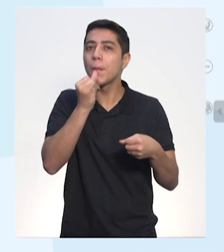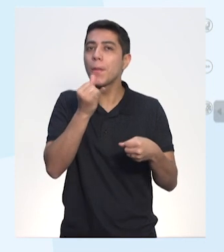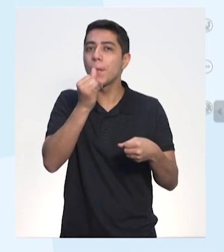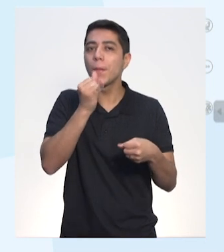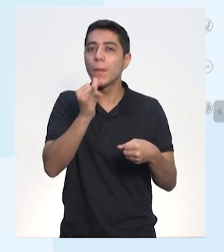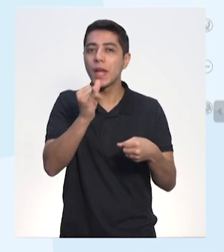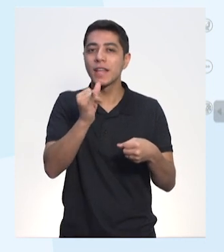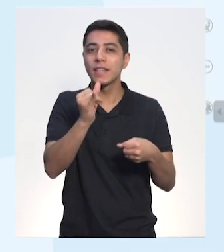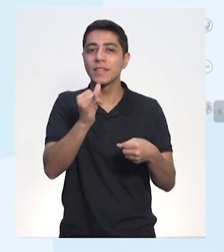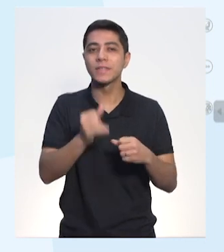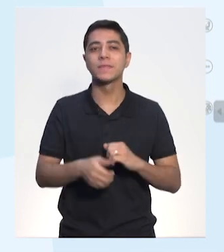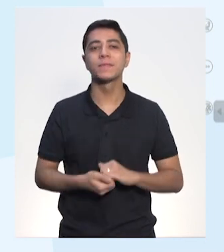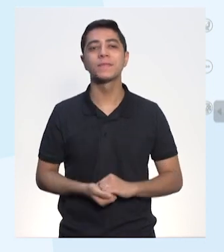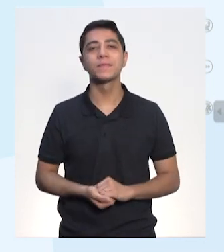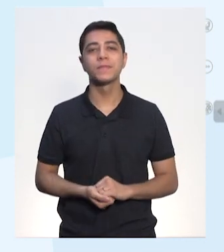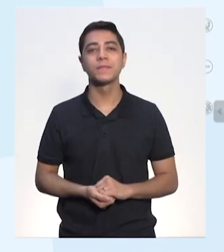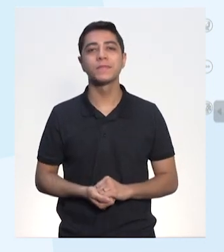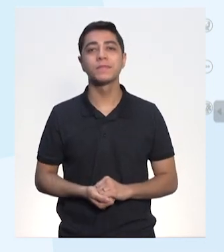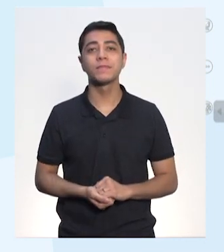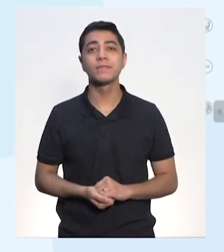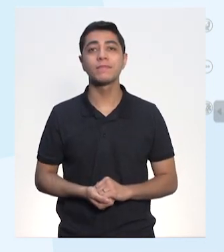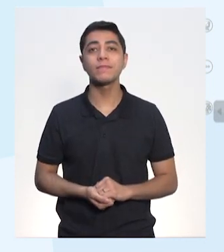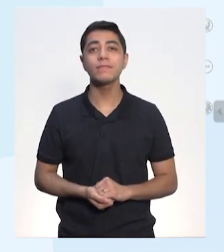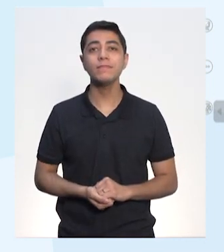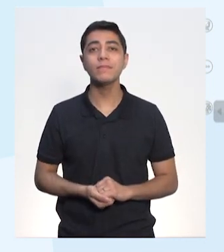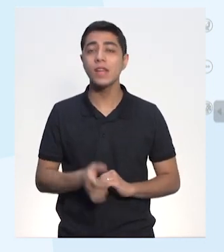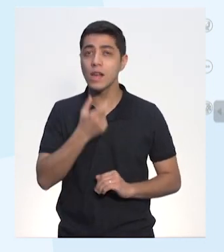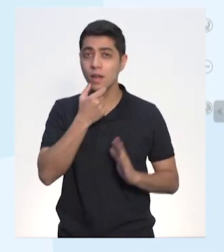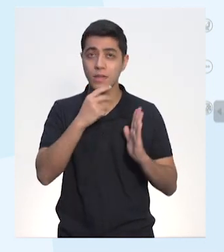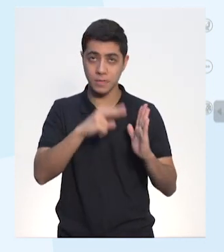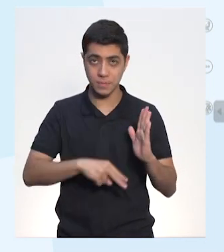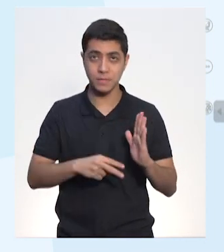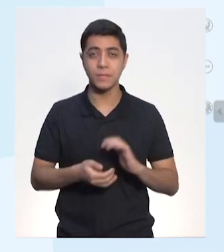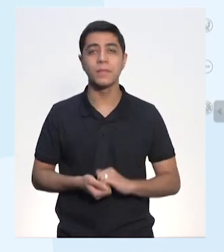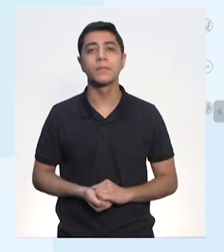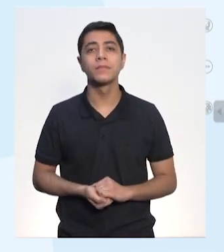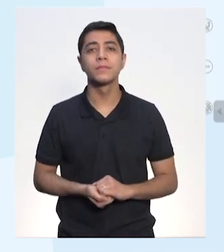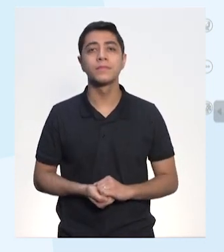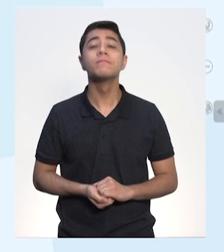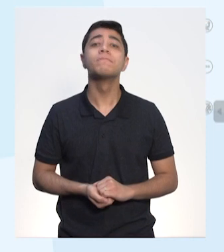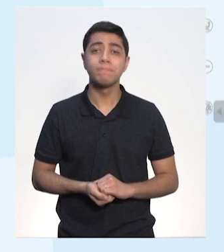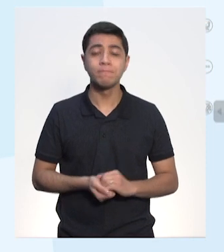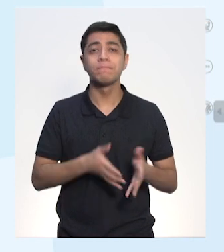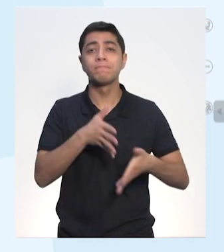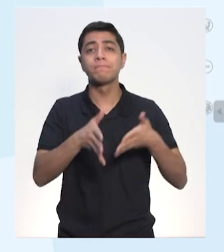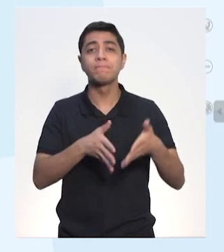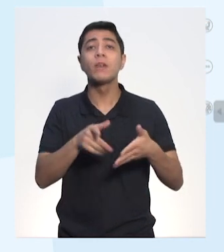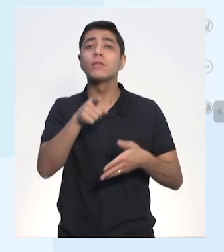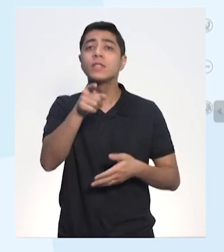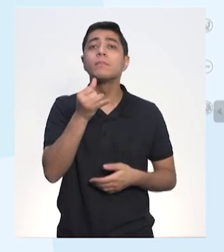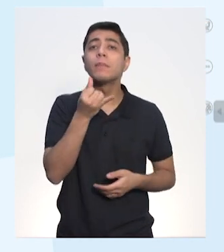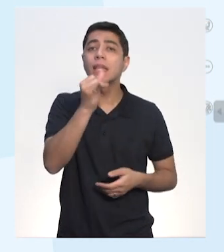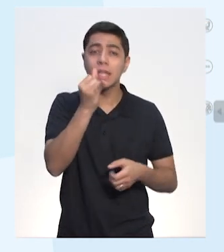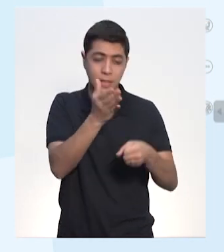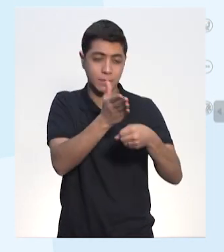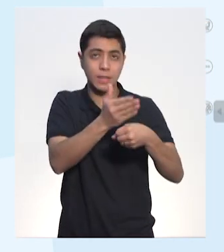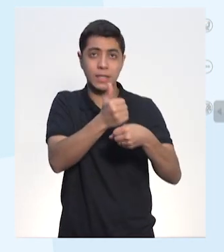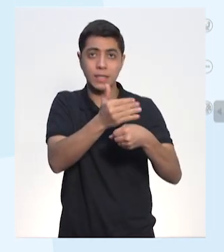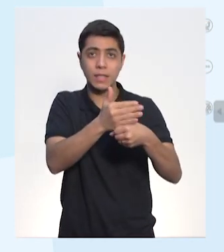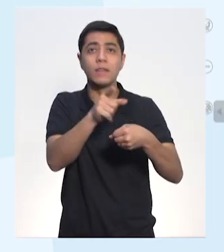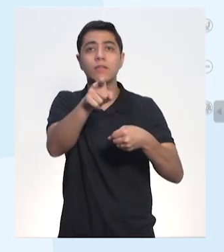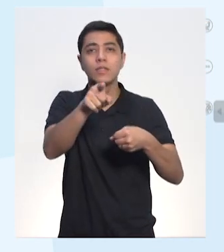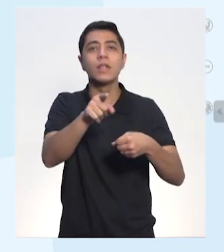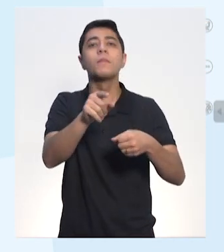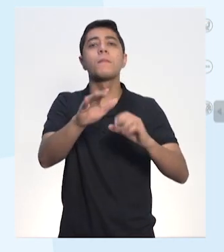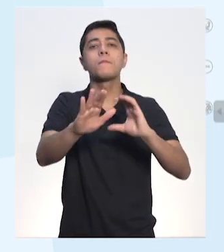share with us. Crie a sua bateria de batata e compartilhe conosco. A palavra share aí vocês estão acostumadíssimos, né? Vocês veem tudo